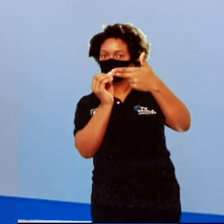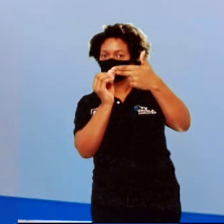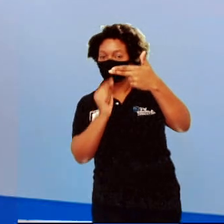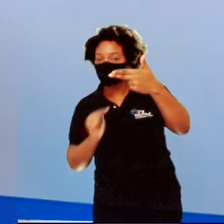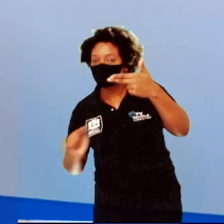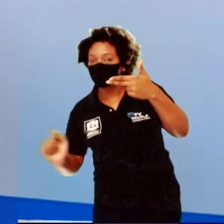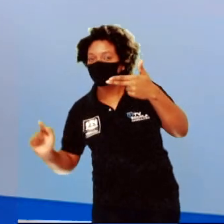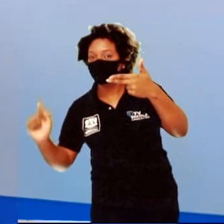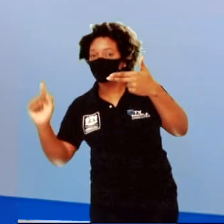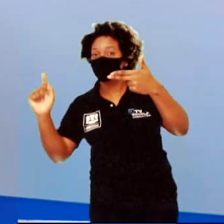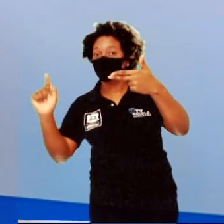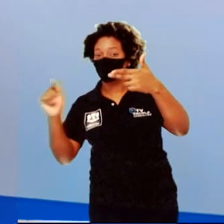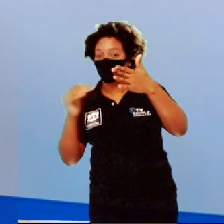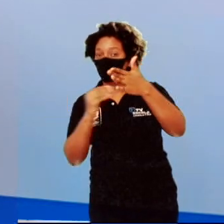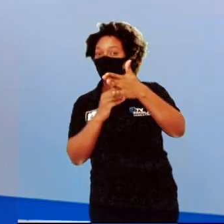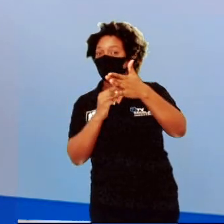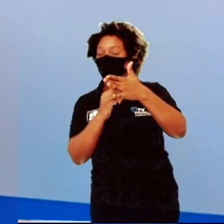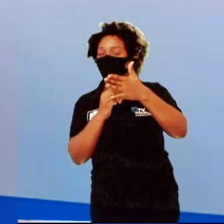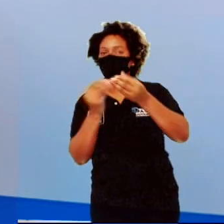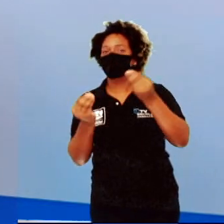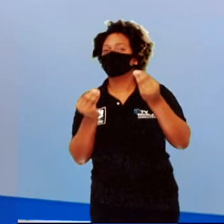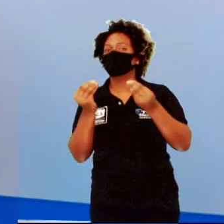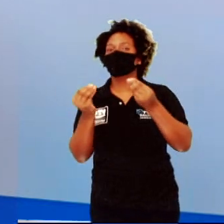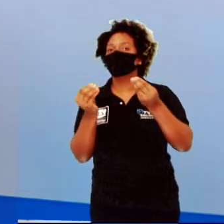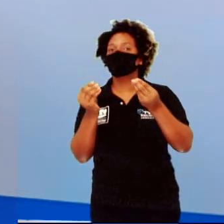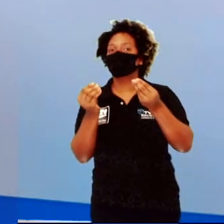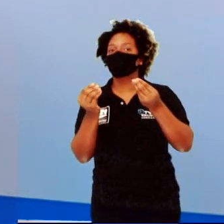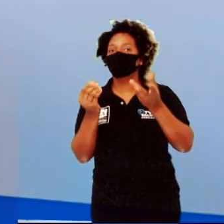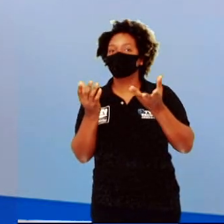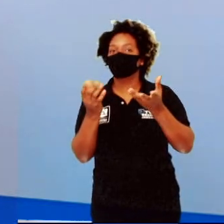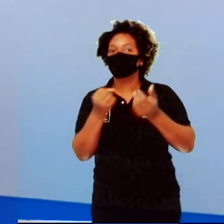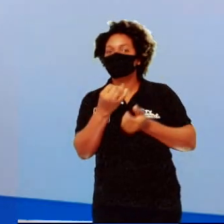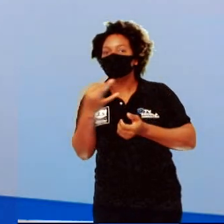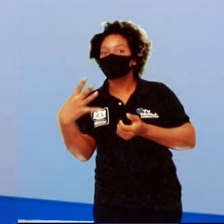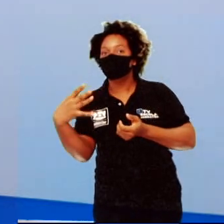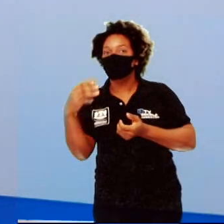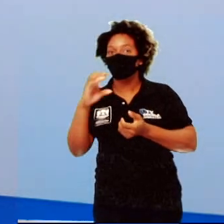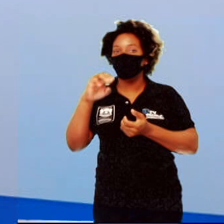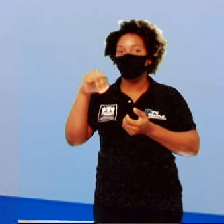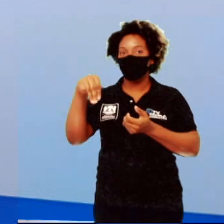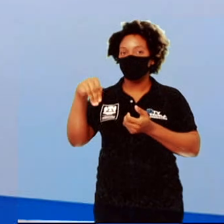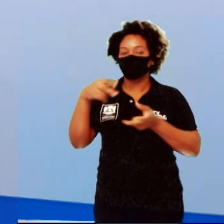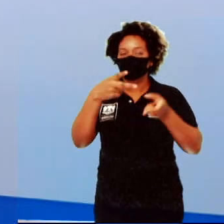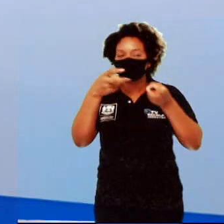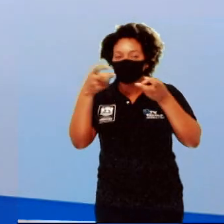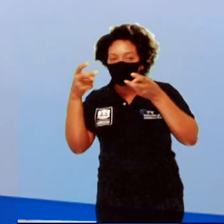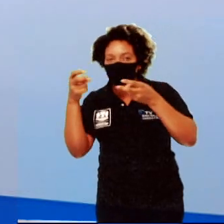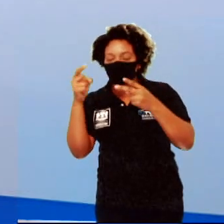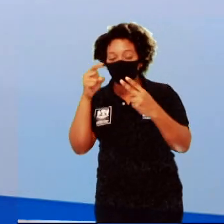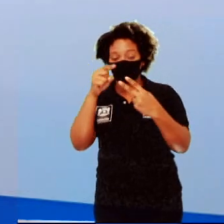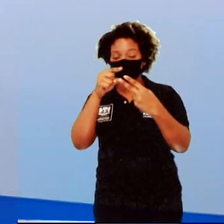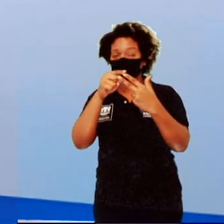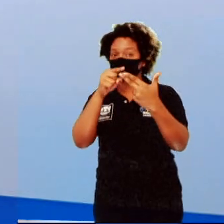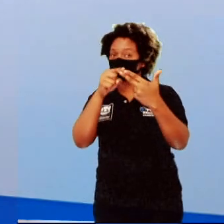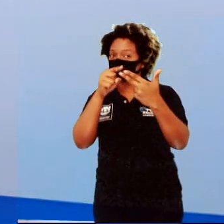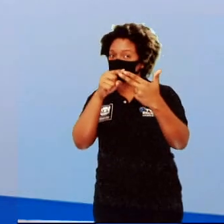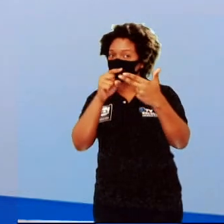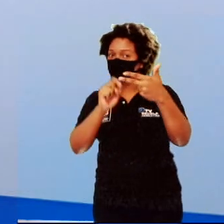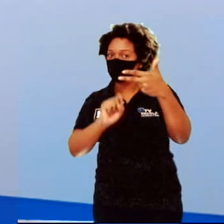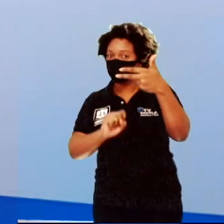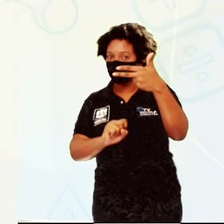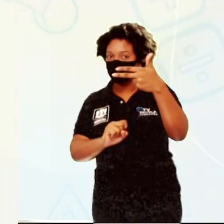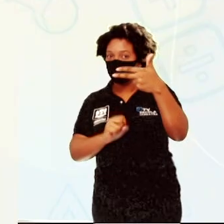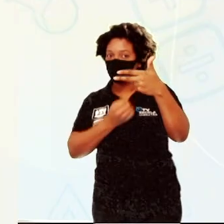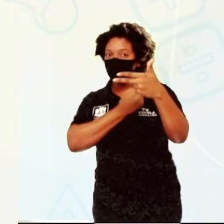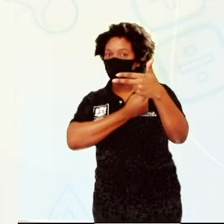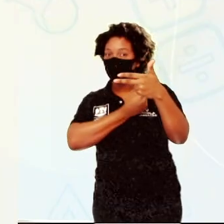extremidade da tesoura, onde foi parar? Quantos centímetros? Observe que a pontinha da tesoura está em cima do